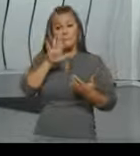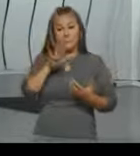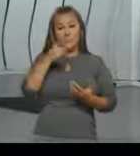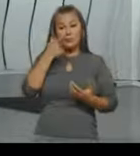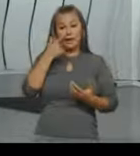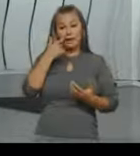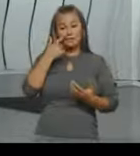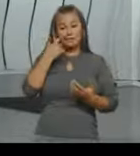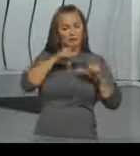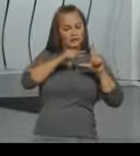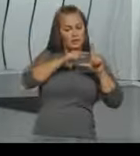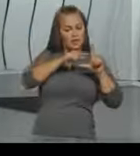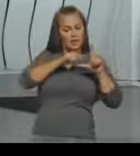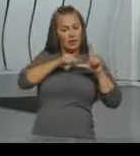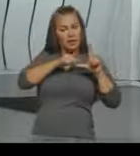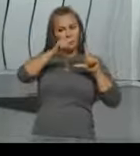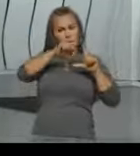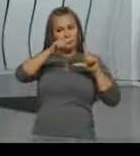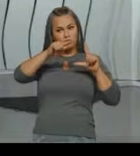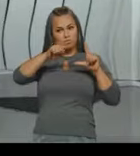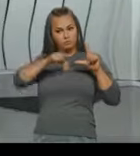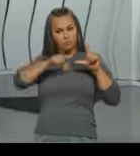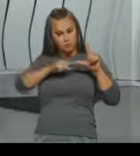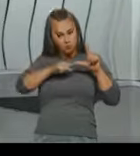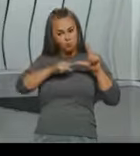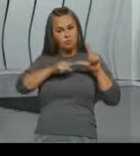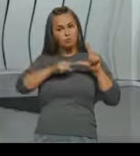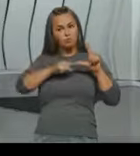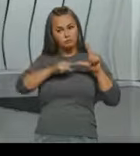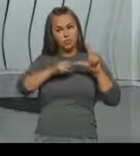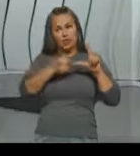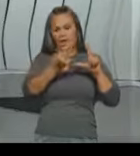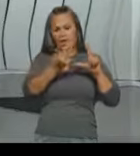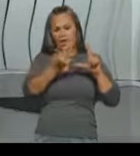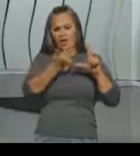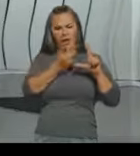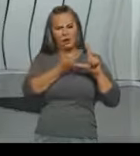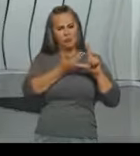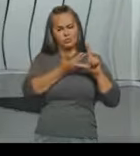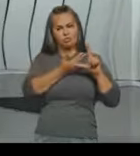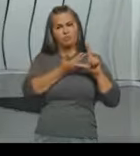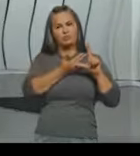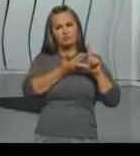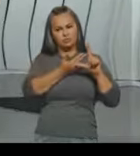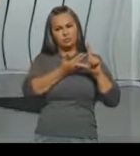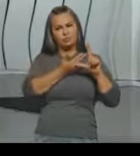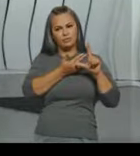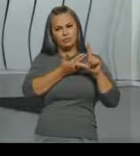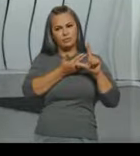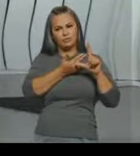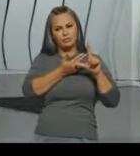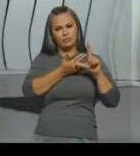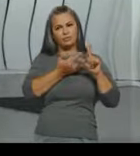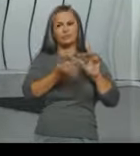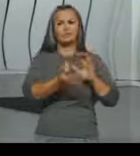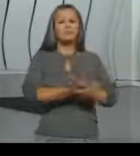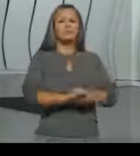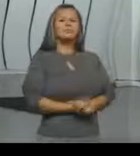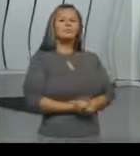são medidas angulares. Então, a medida desse arco vai ser igual à medida do ângulo